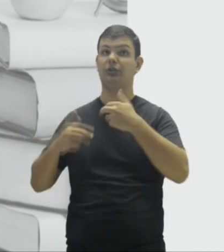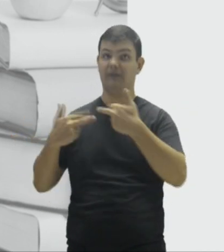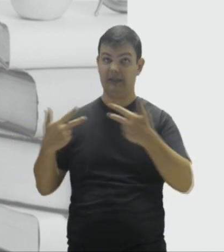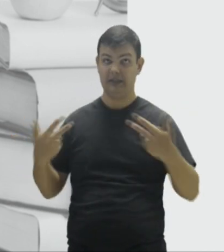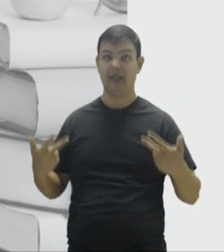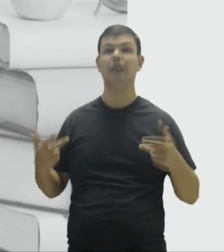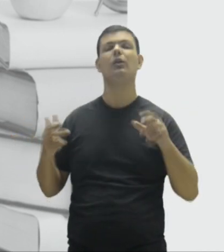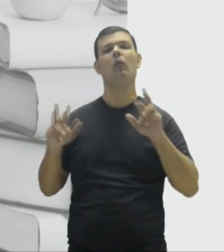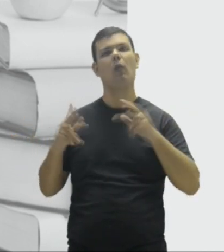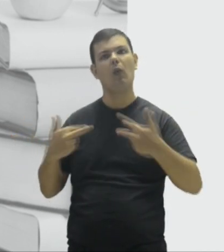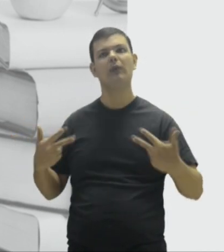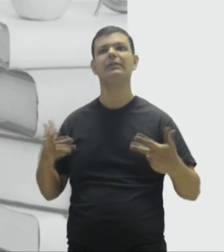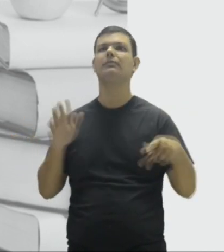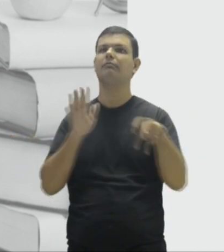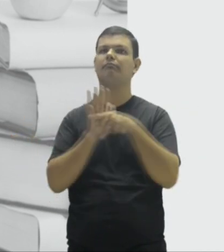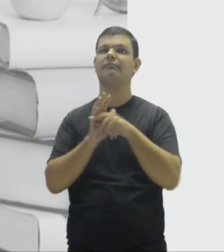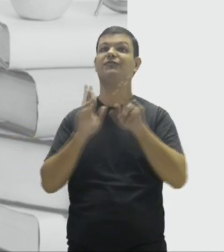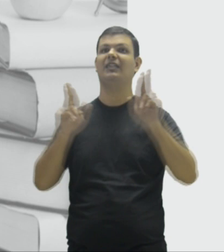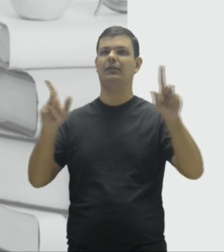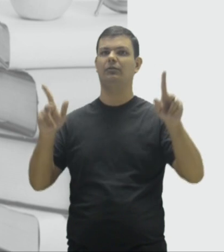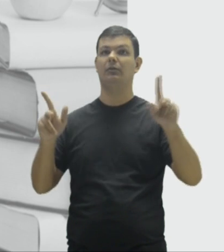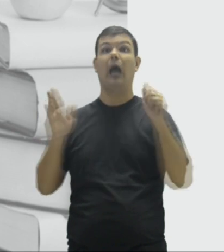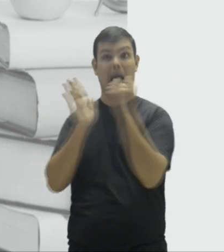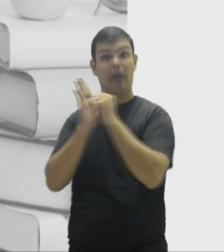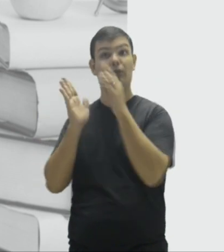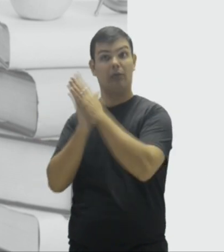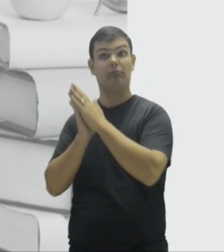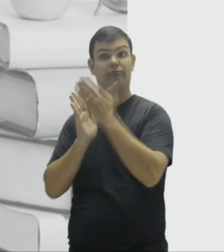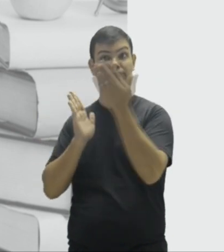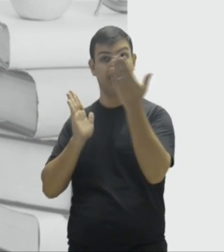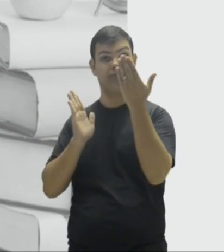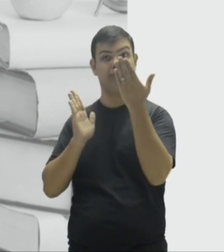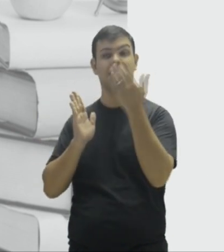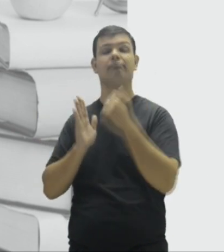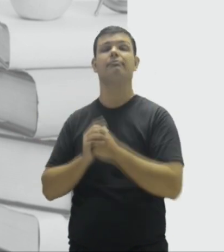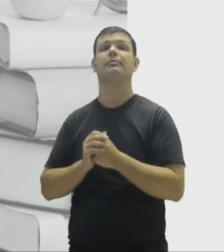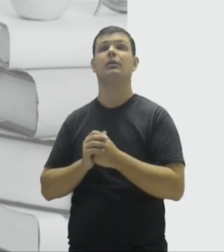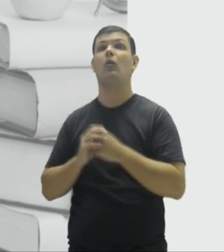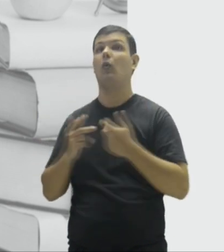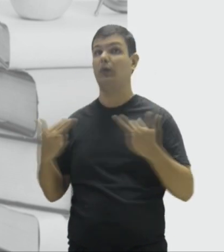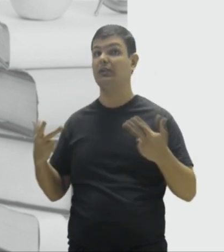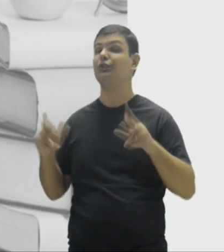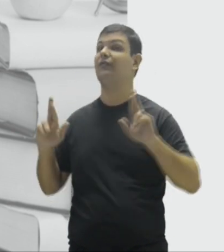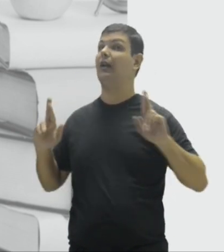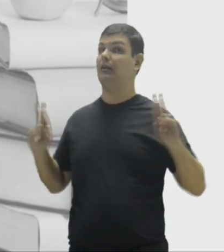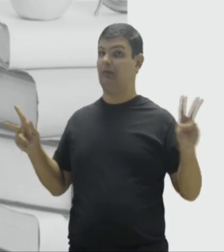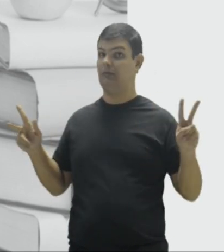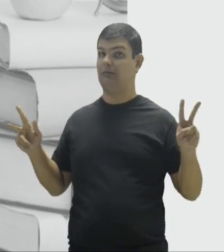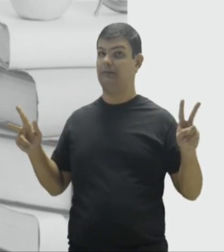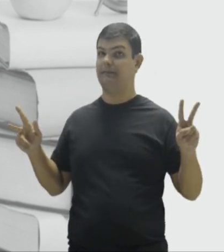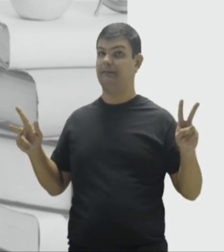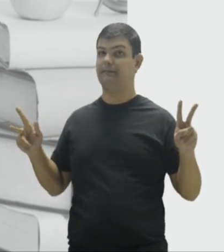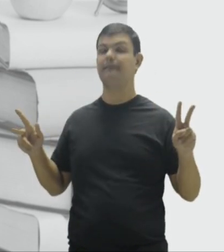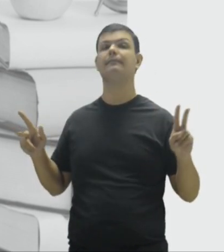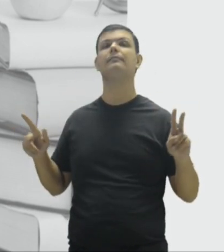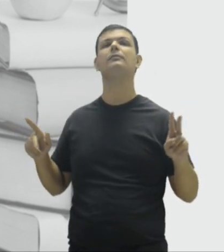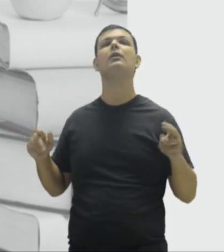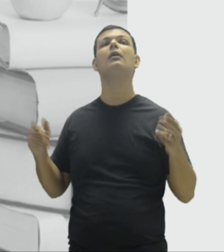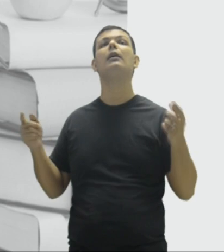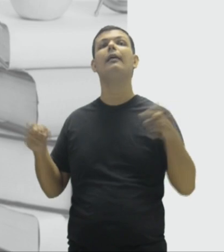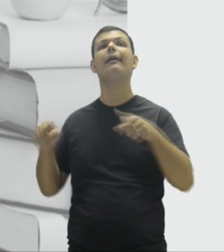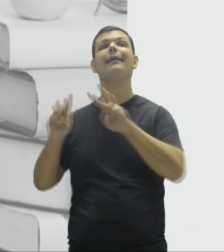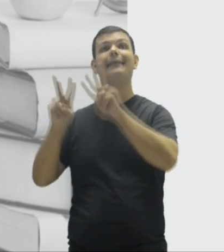não é igual. Então, anota esse conceito aí. É a qualidade daquilo que é diferente. Isso nós consideramos